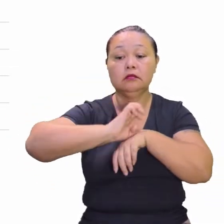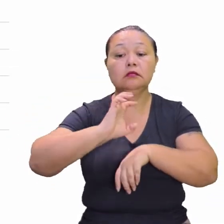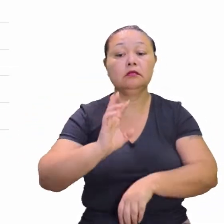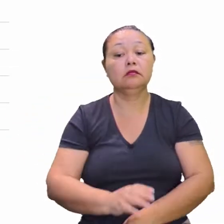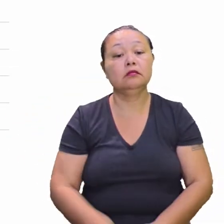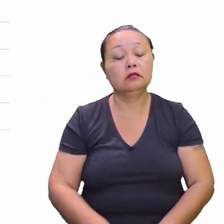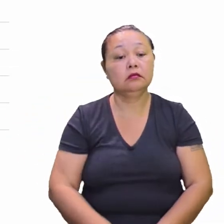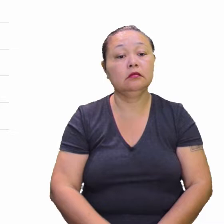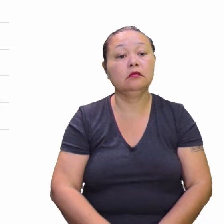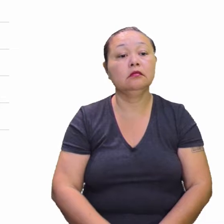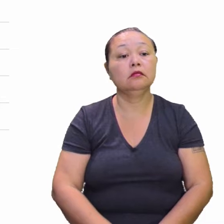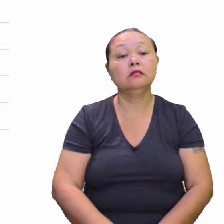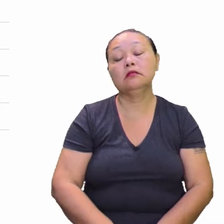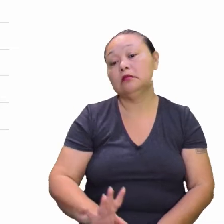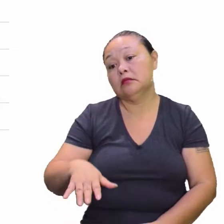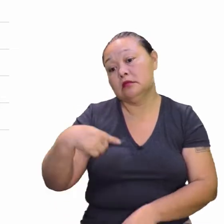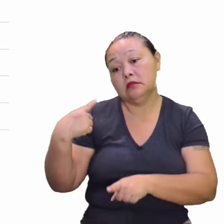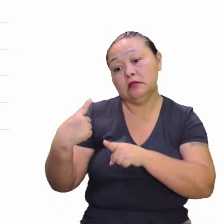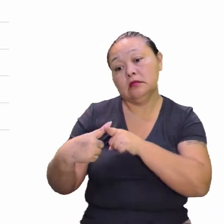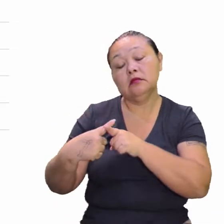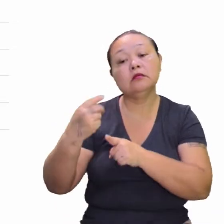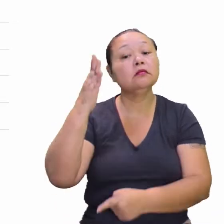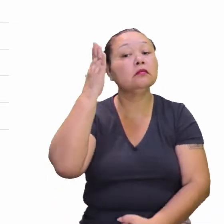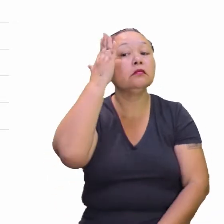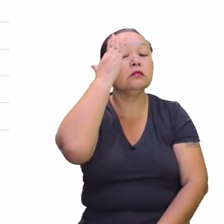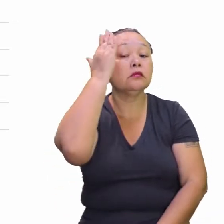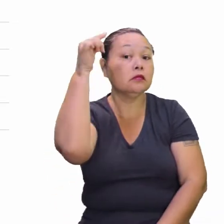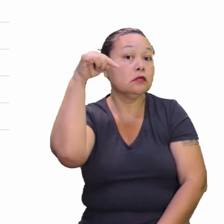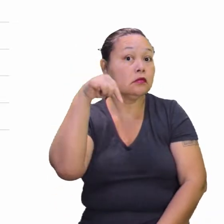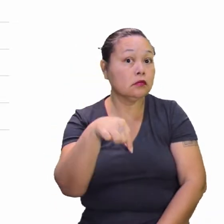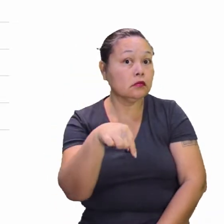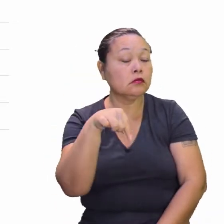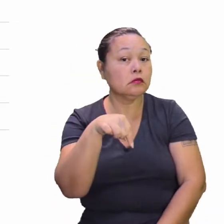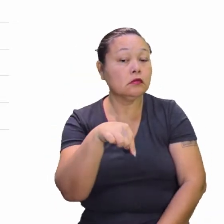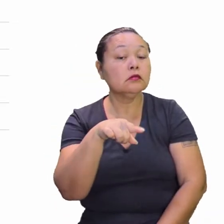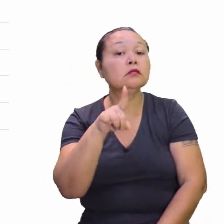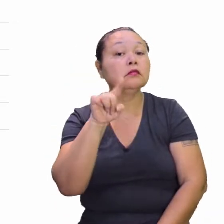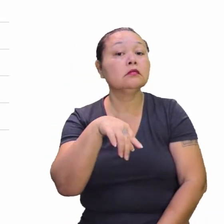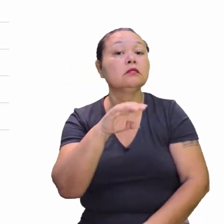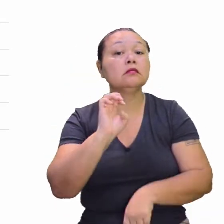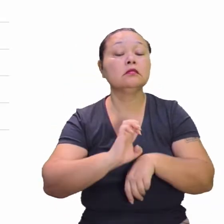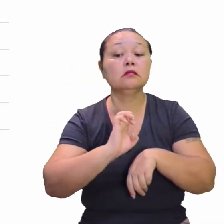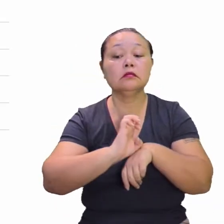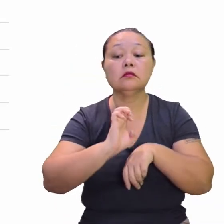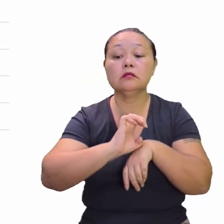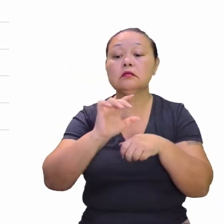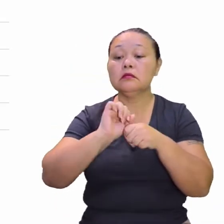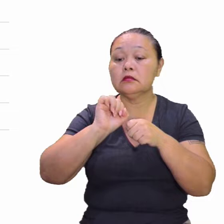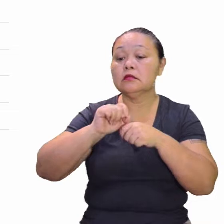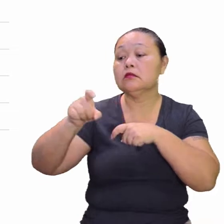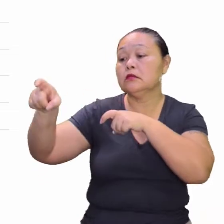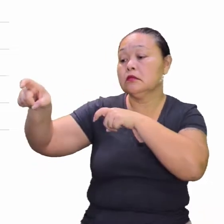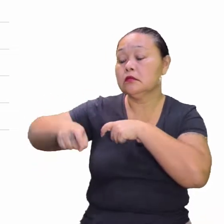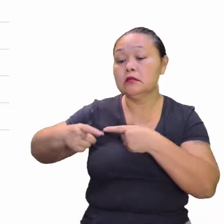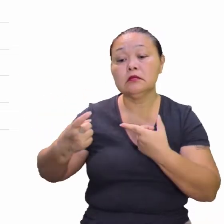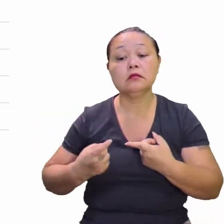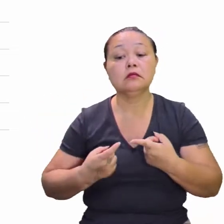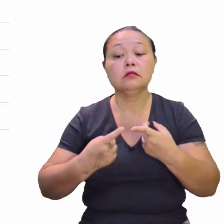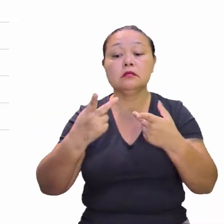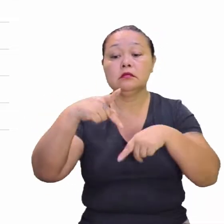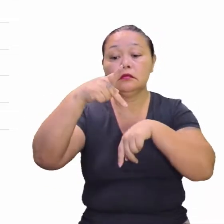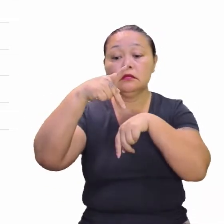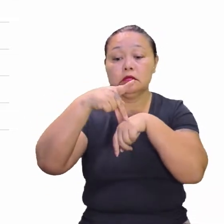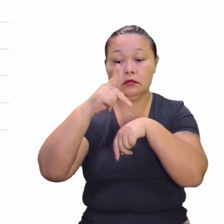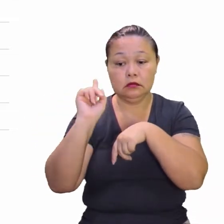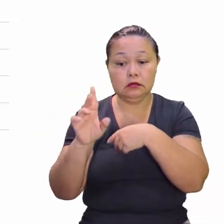estado. Até porque nós sabemos que aqui é um estado agroexportador. A